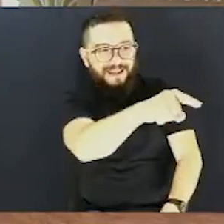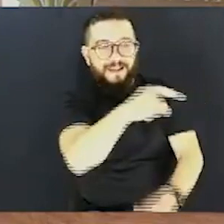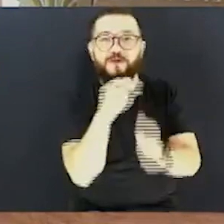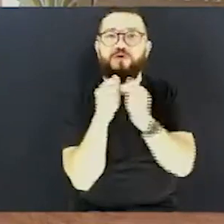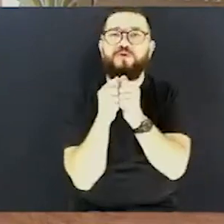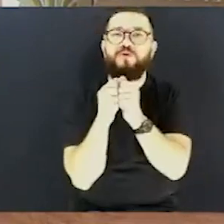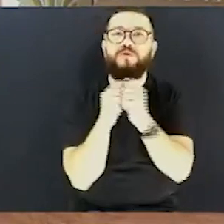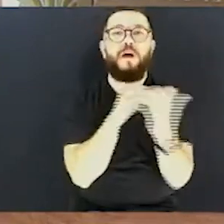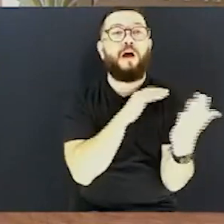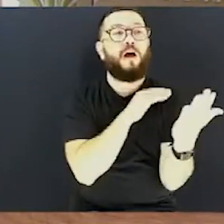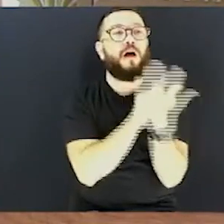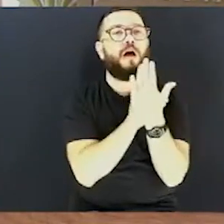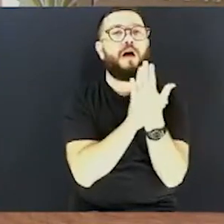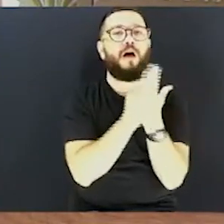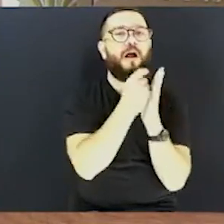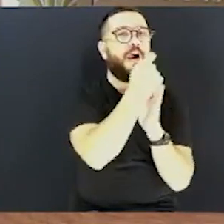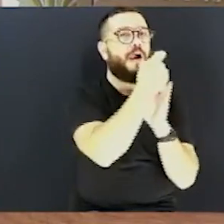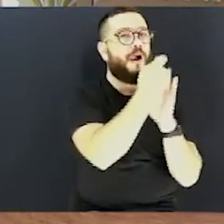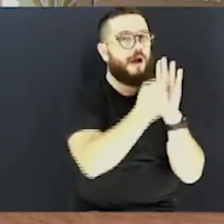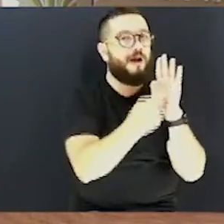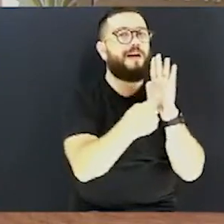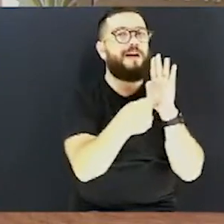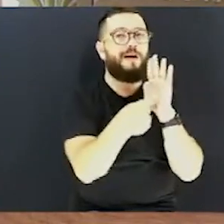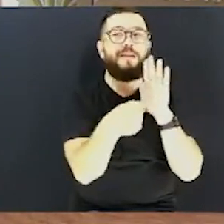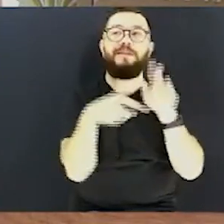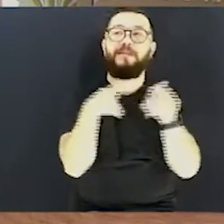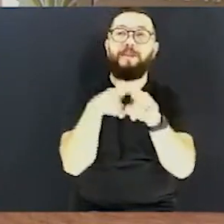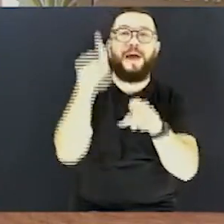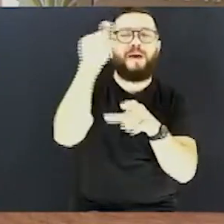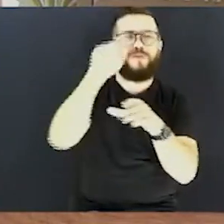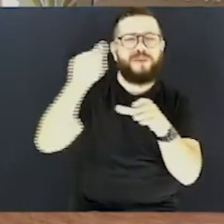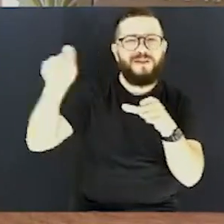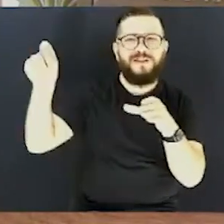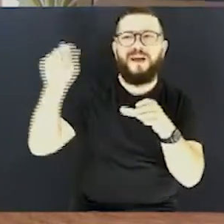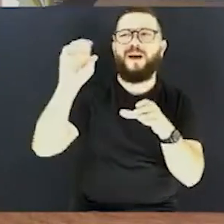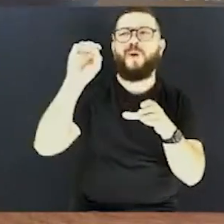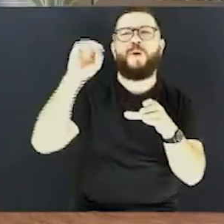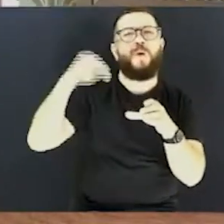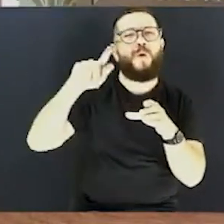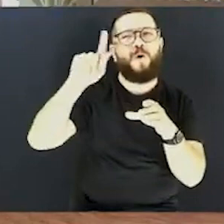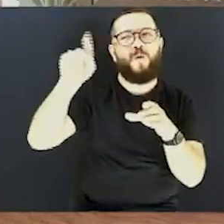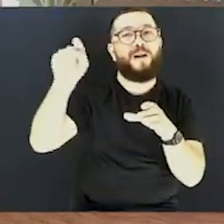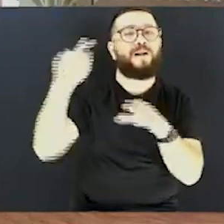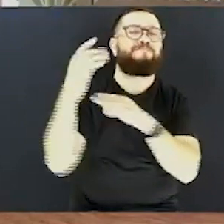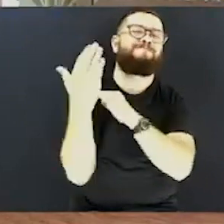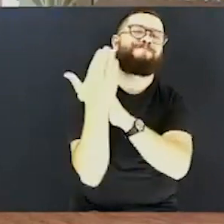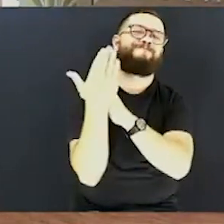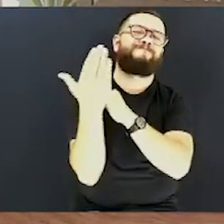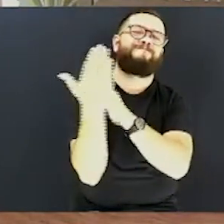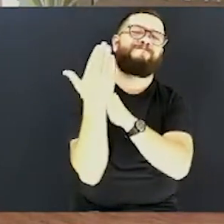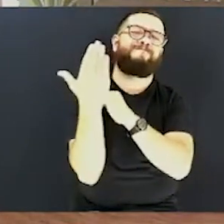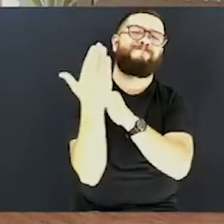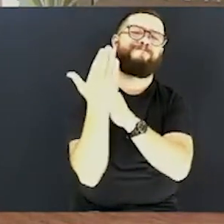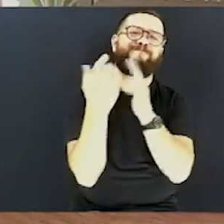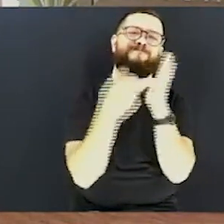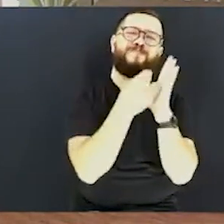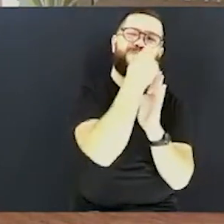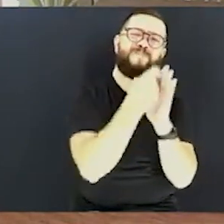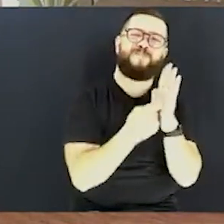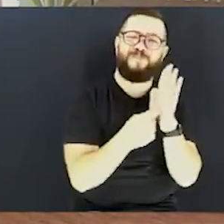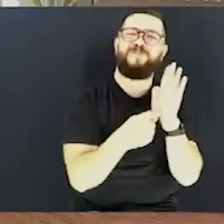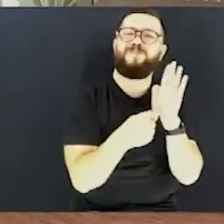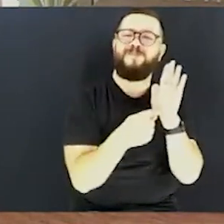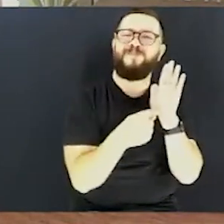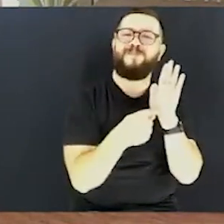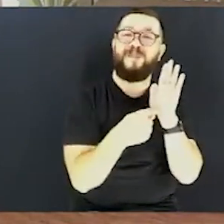terceiro setor, cujas homenagens eu já fiz aqui na minha primeira fala. Esse foi um projeto que foi construído